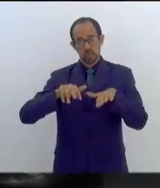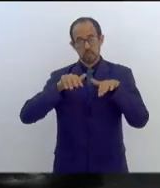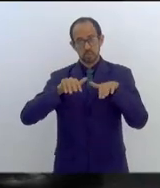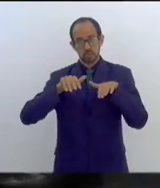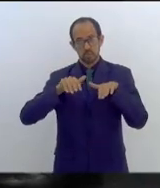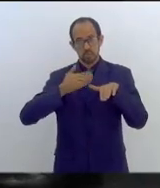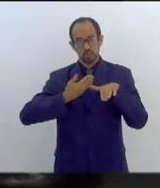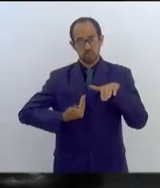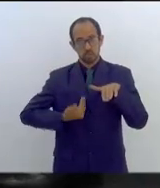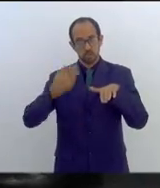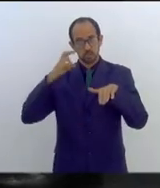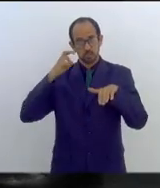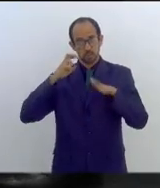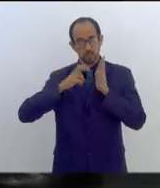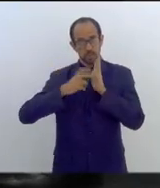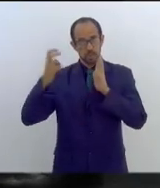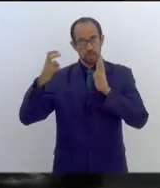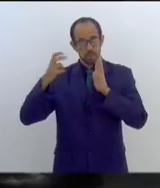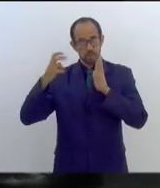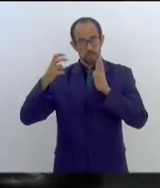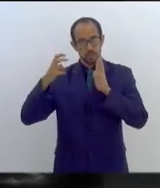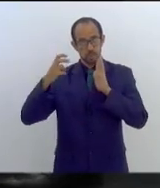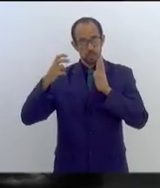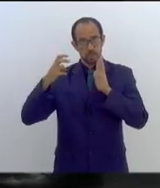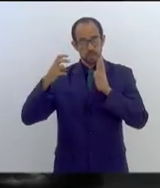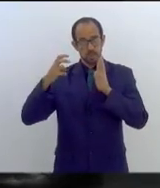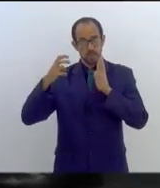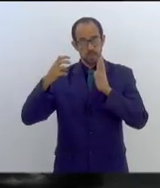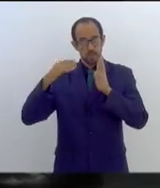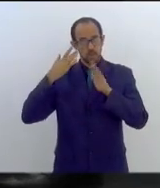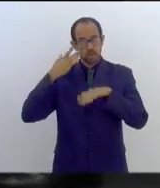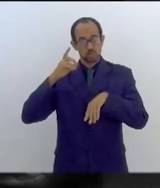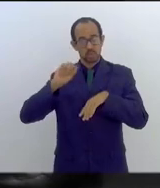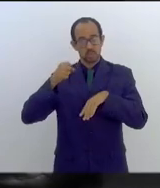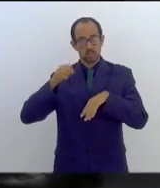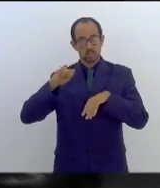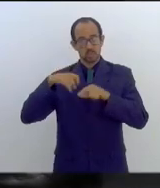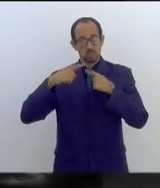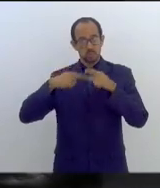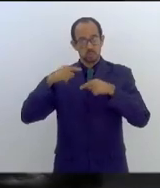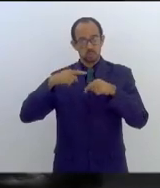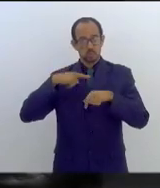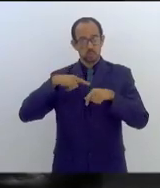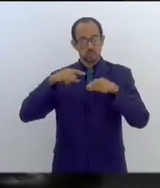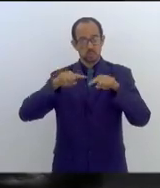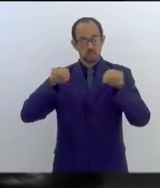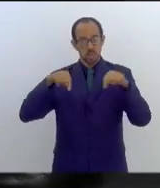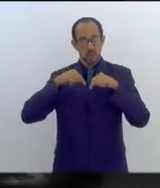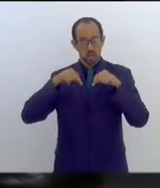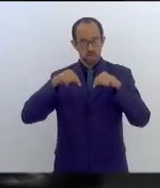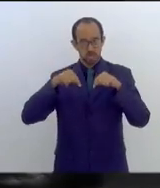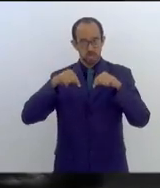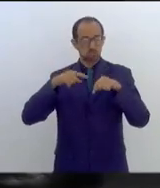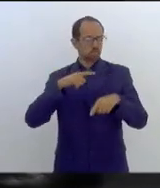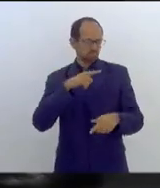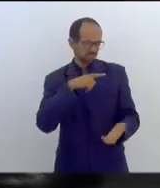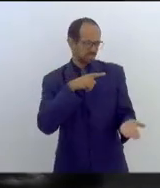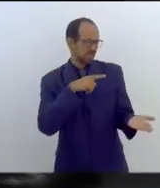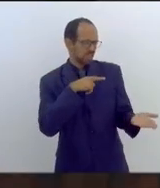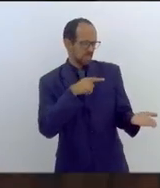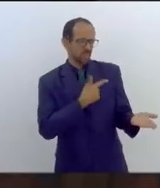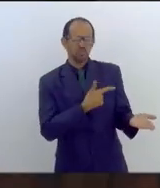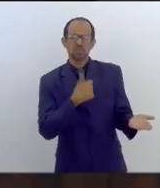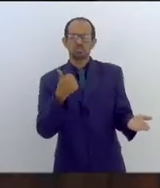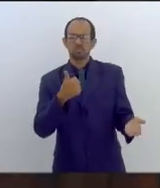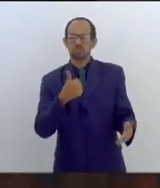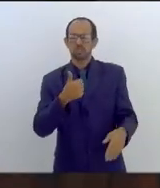audiência pública. Então, quer dizer, eu não sei se depois tem sala disponível para tudo. Tem o 21º, tem o